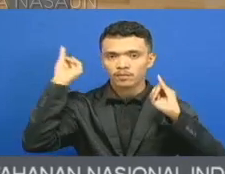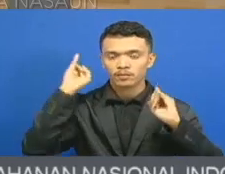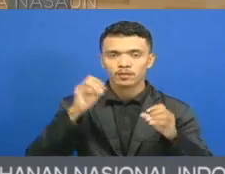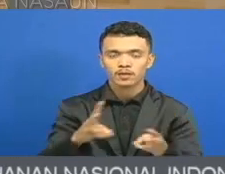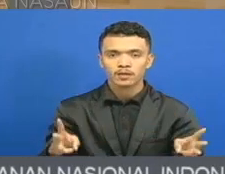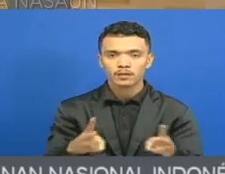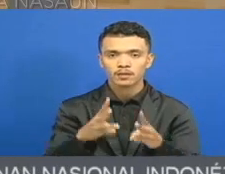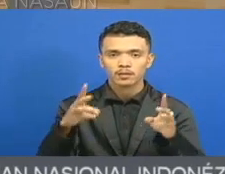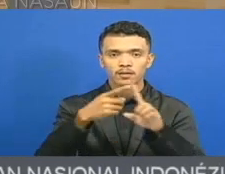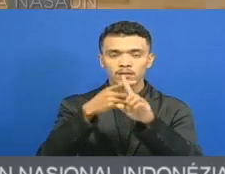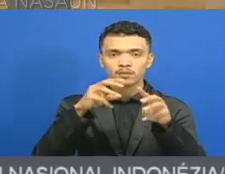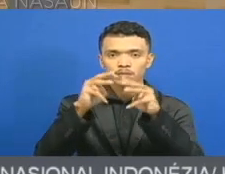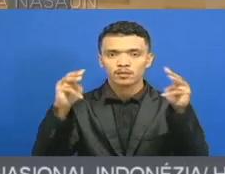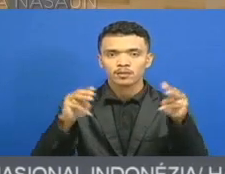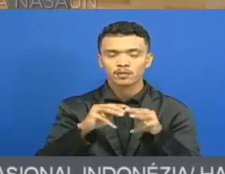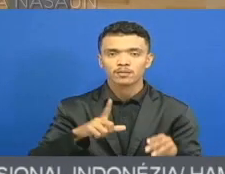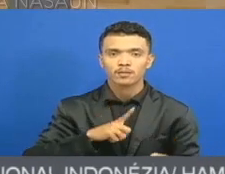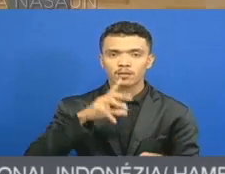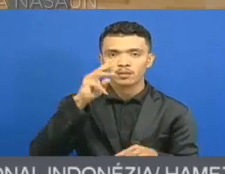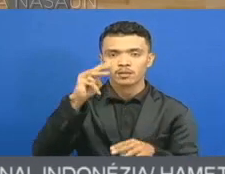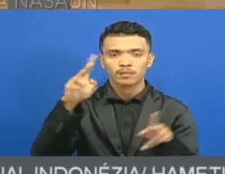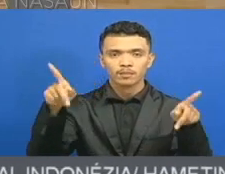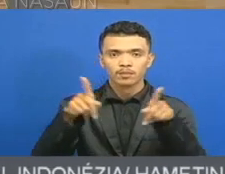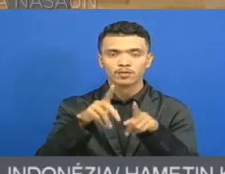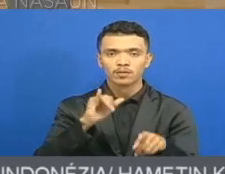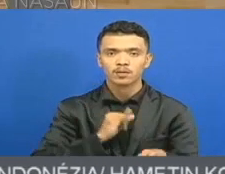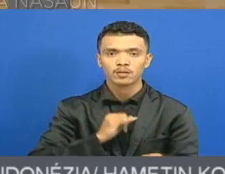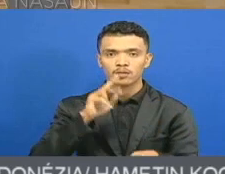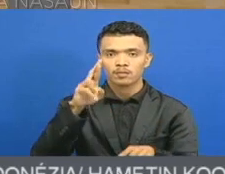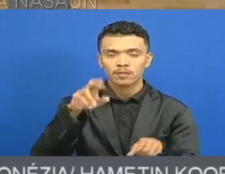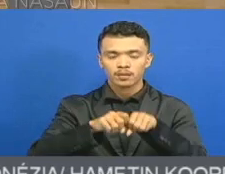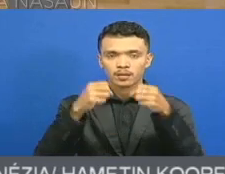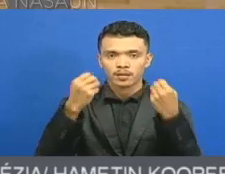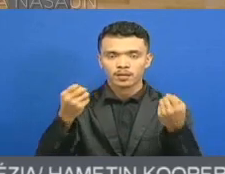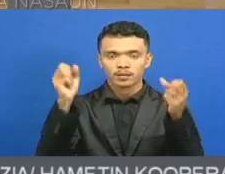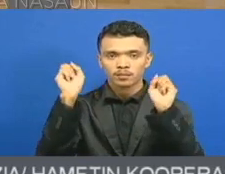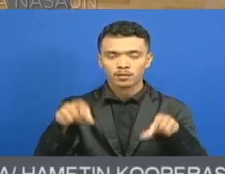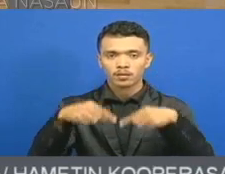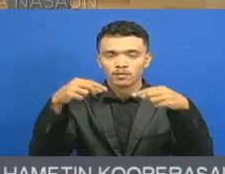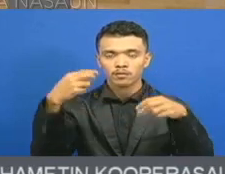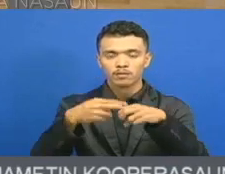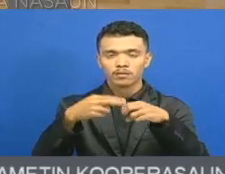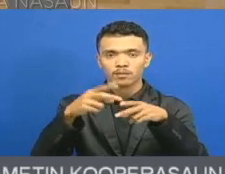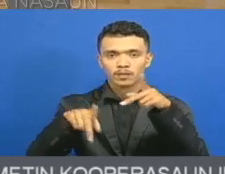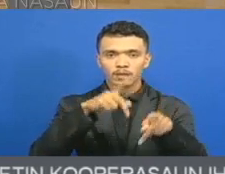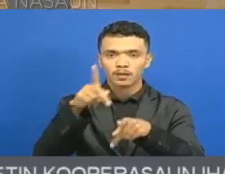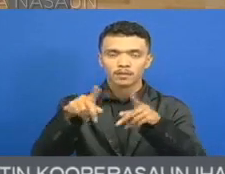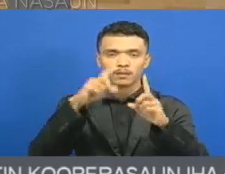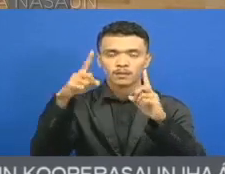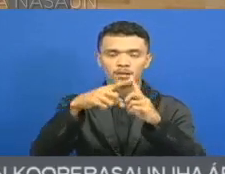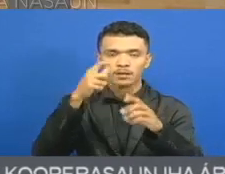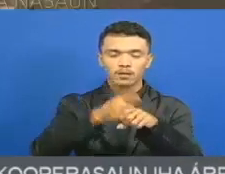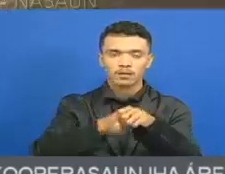Estrada Rússia, capital município, lá tem para posto Iliomar, condição alteves, Nobel foi ameaça para vida humana, bem gira tempo